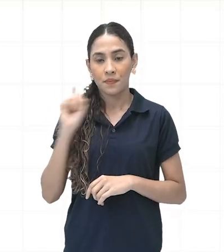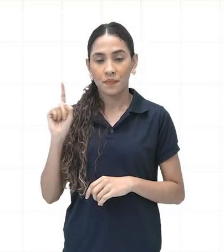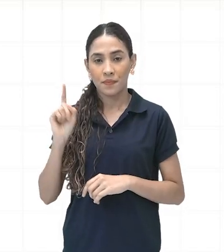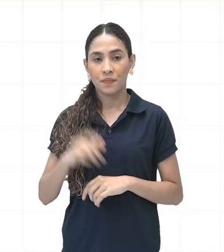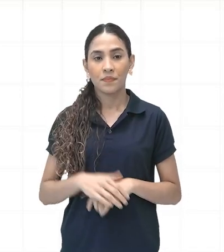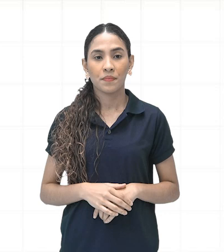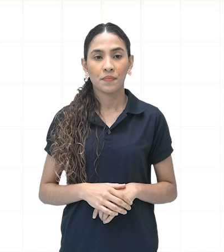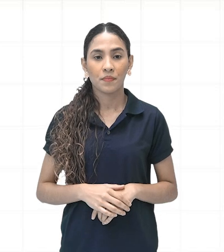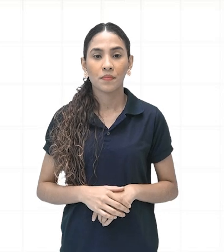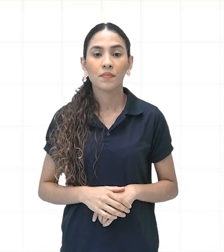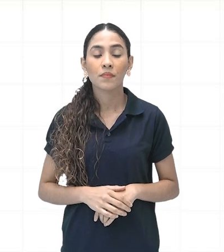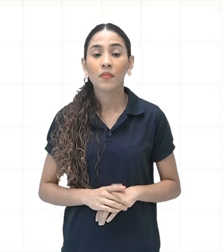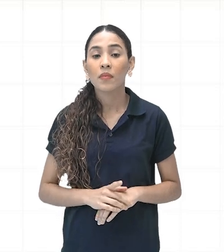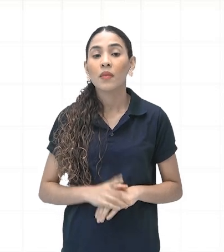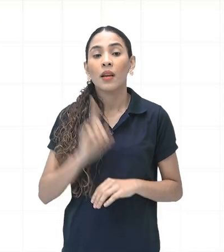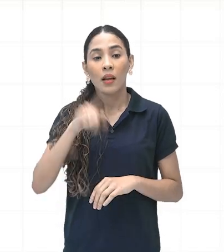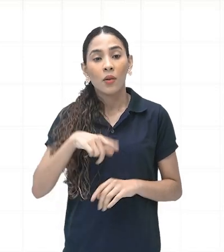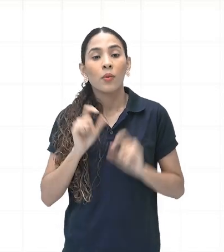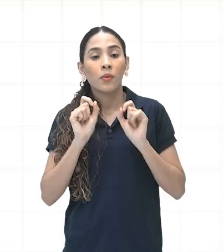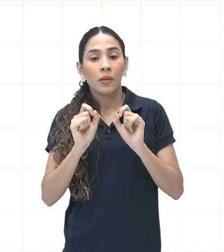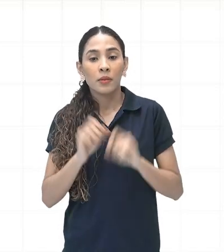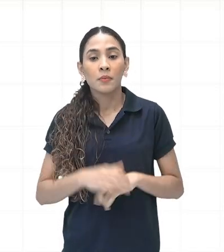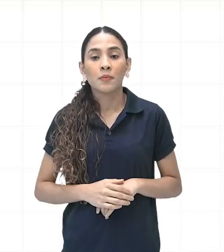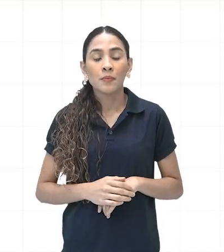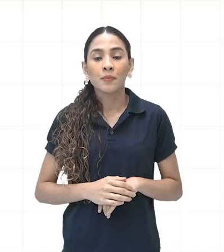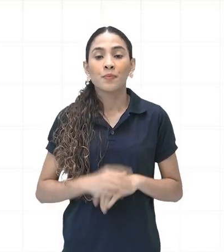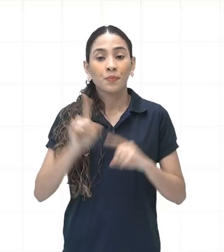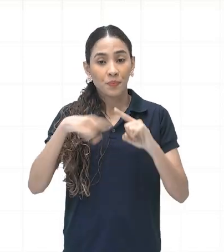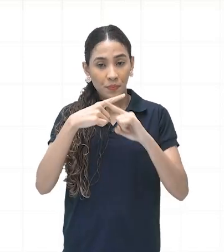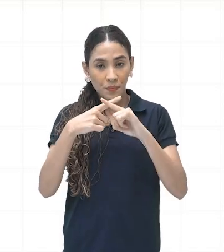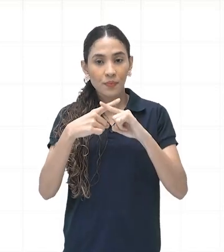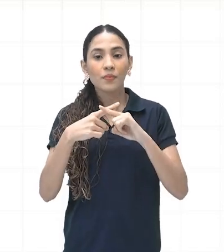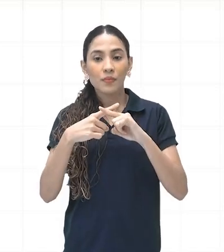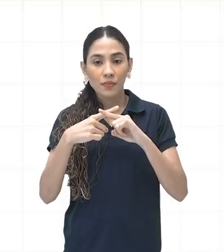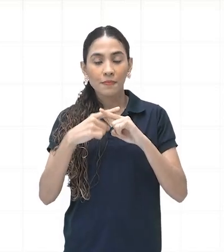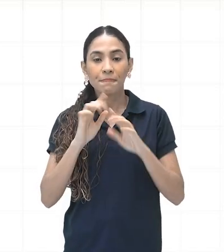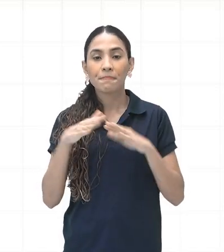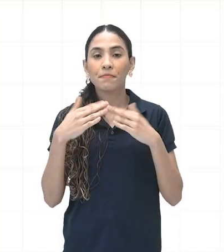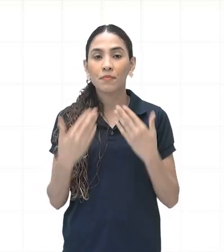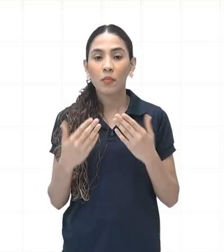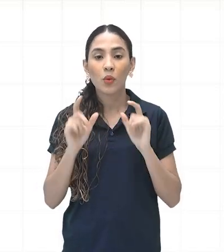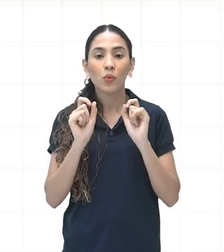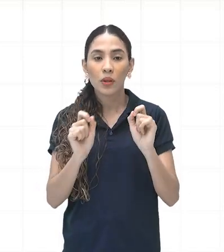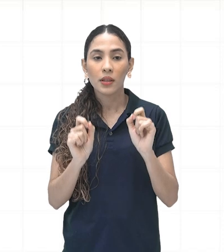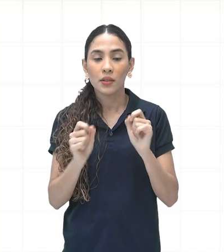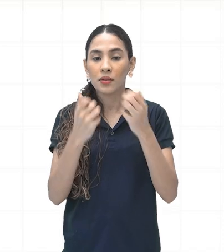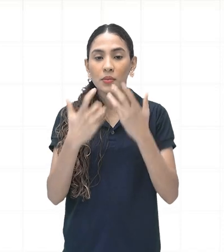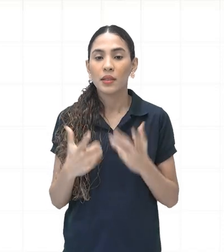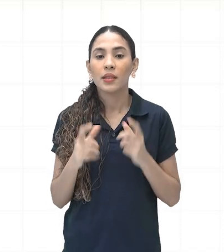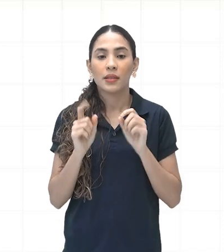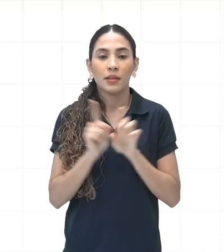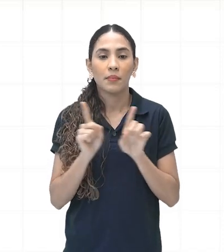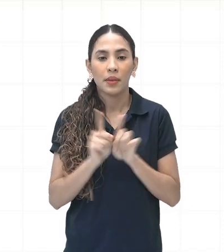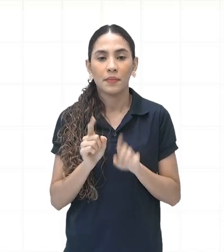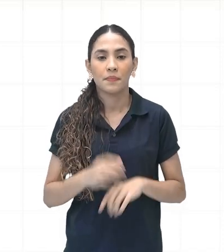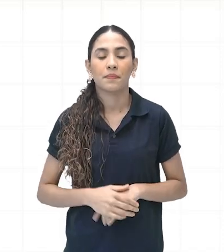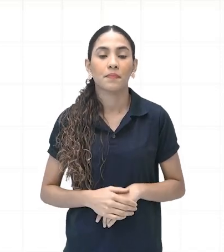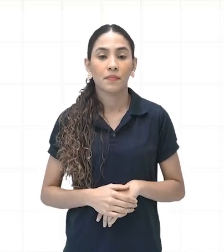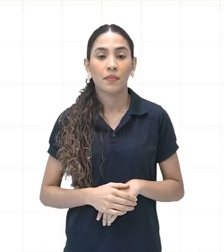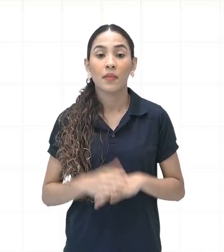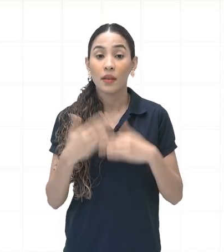na explicação? É exatamente uma multiplicação, né? E o que está dizendo aqui?